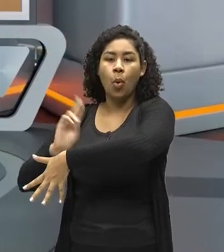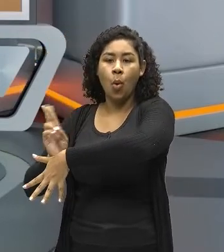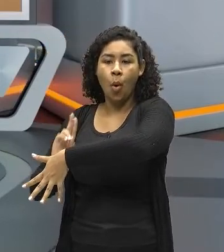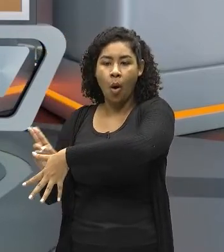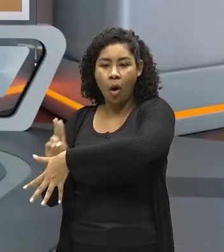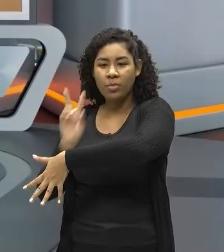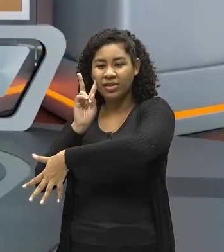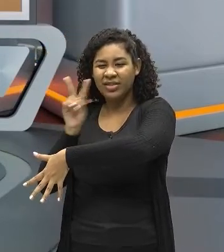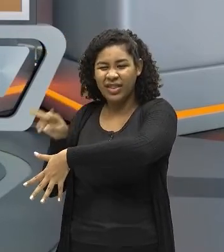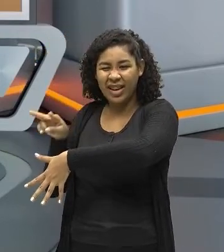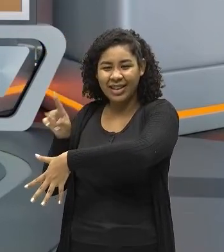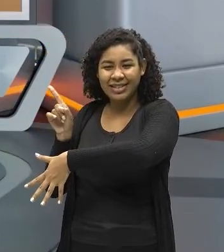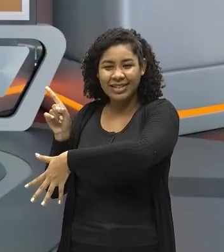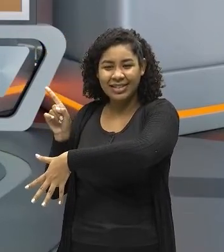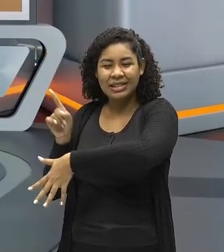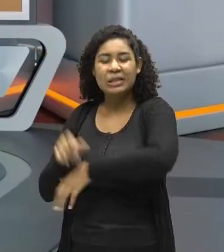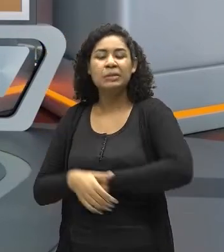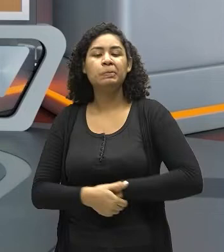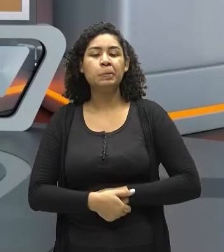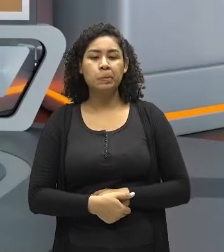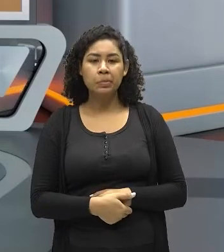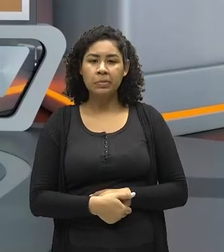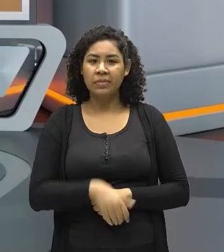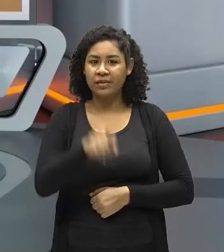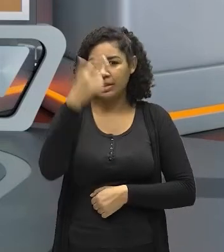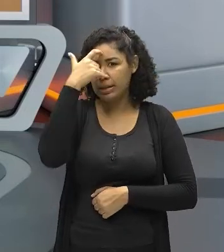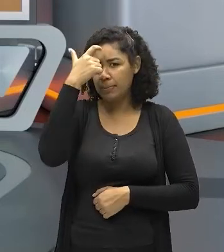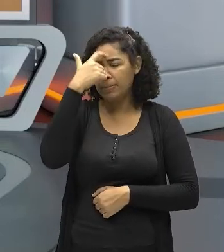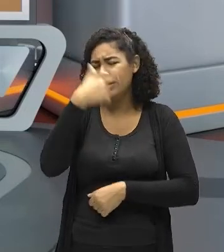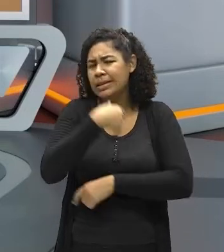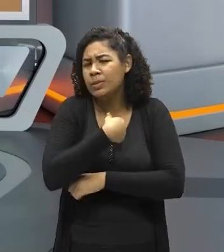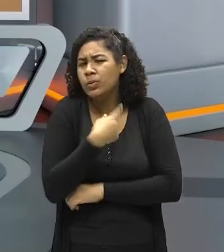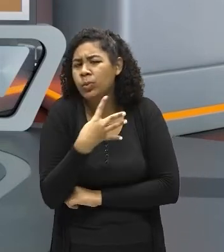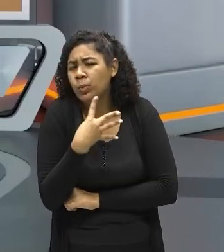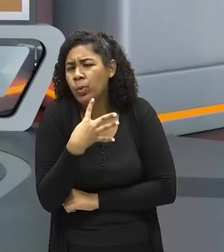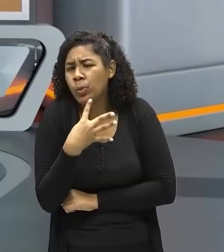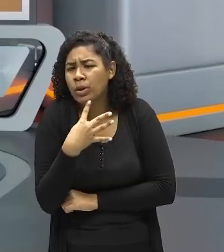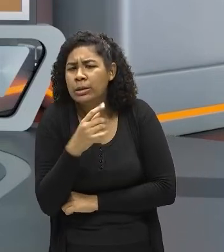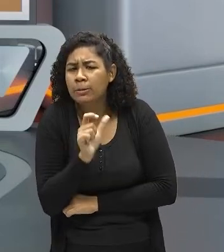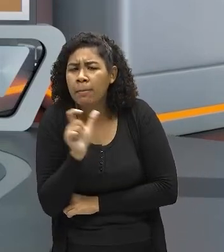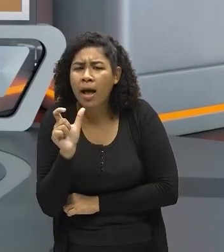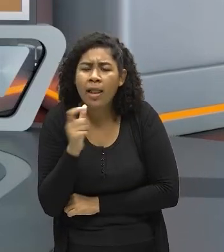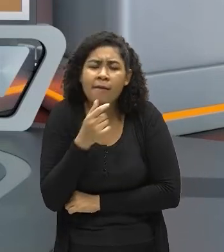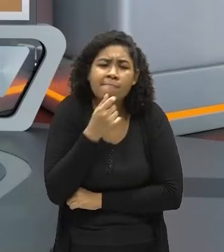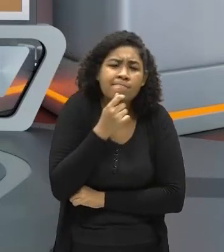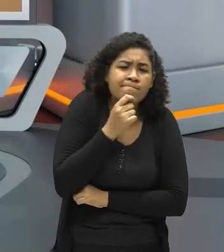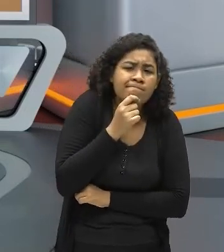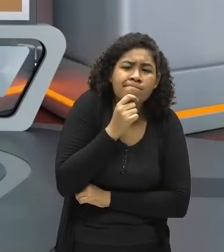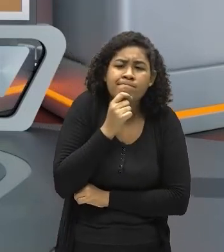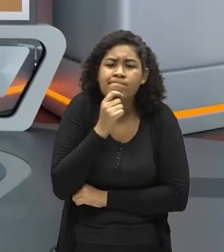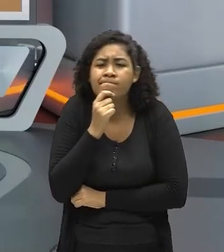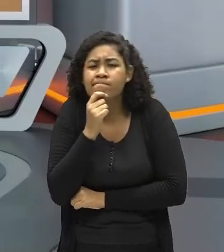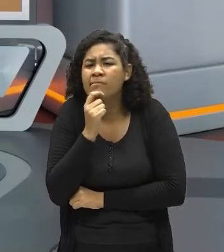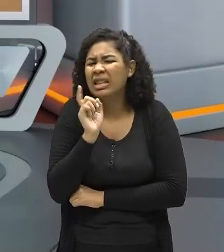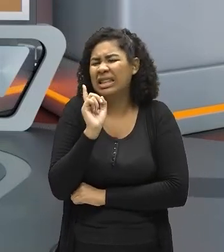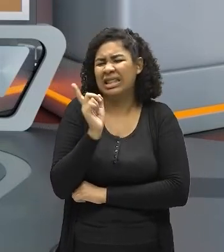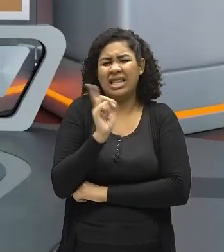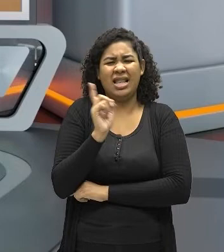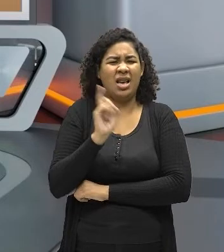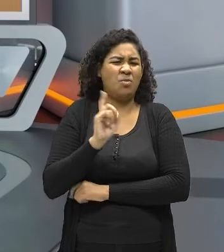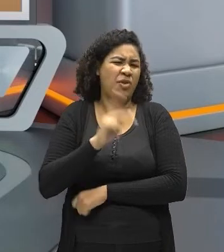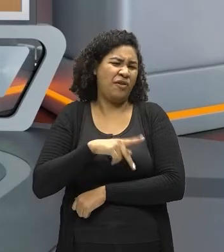vai pensar: será que eu conheço alguma palavra desse tronco linguístico? Não, professora, eu estou